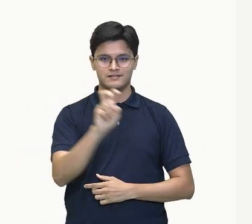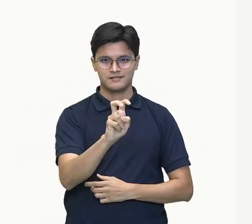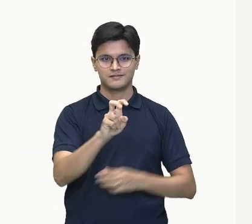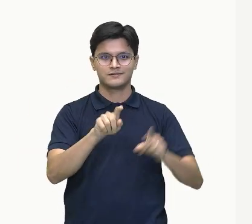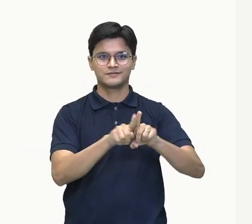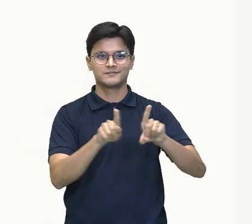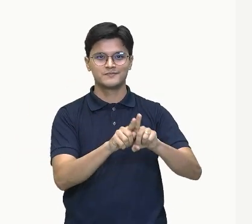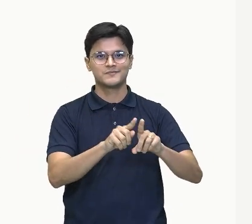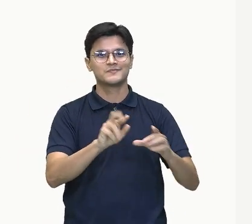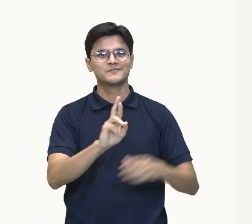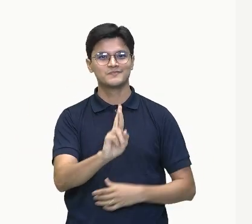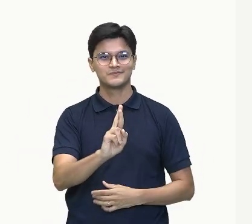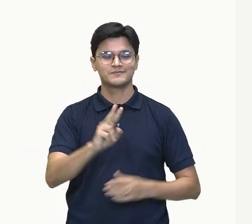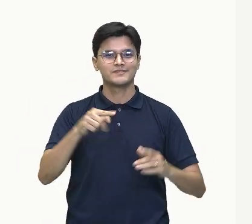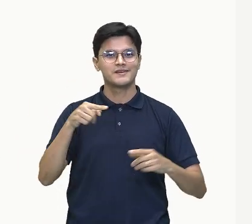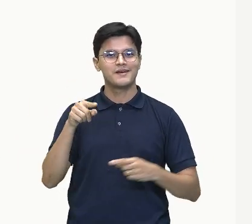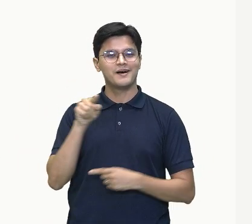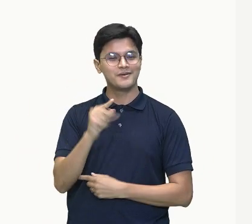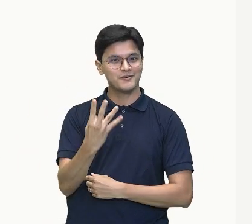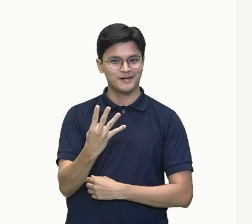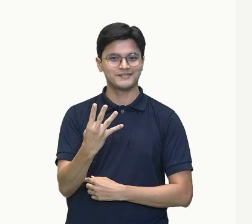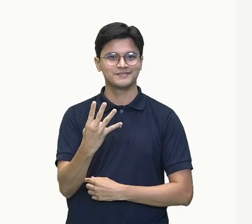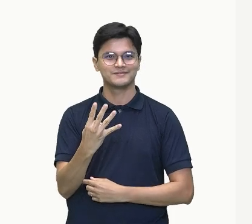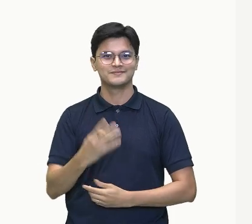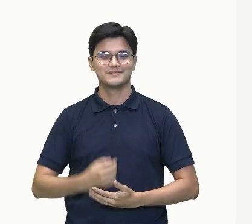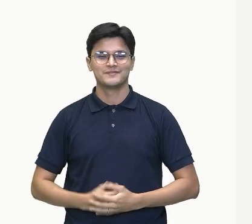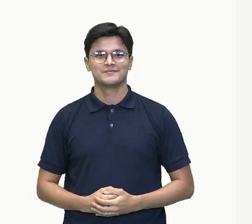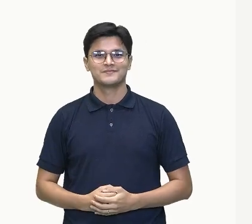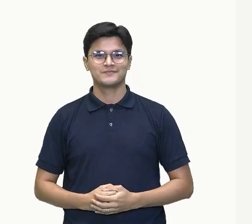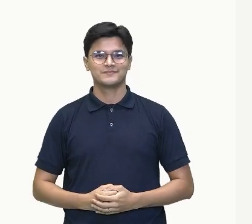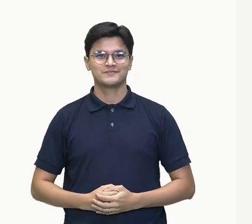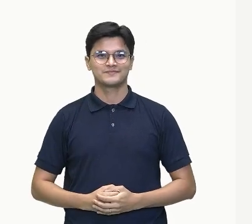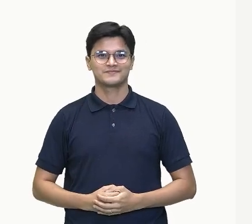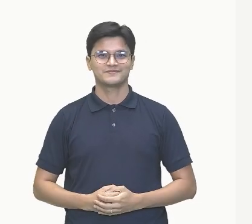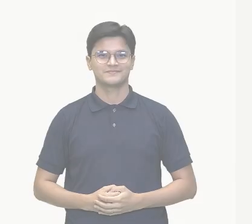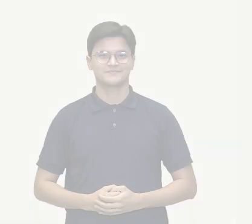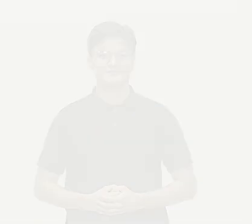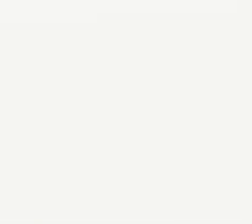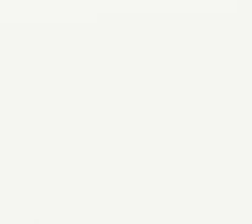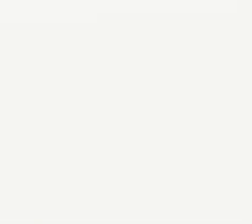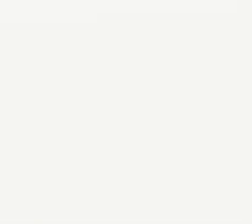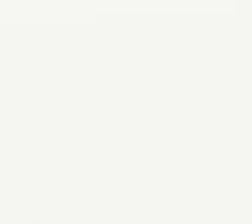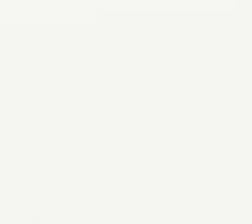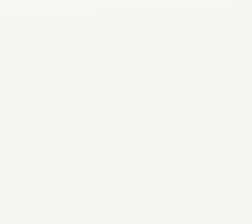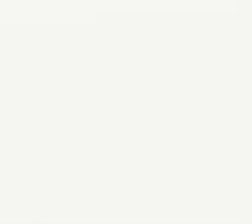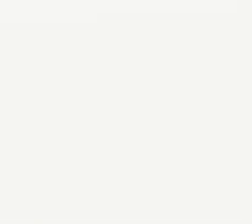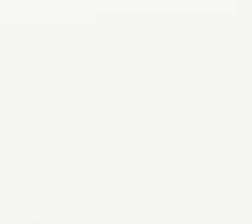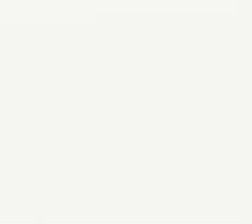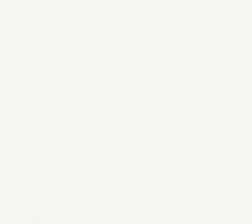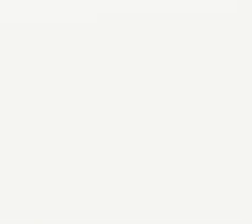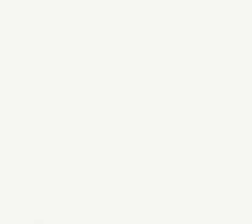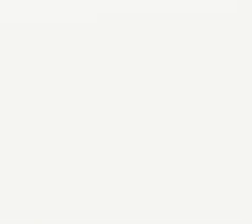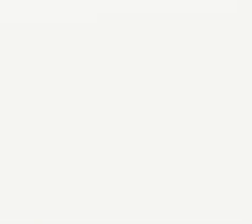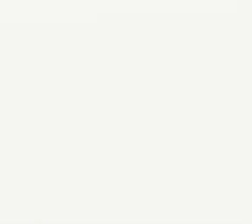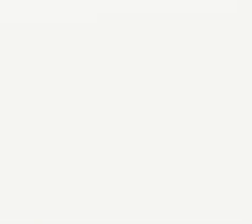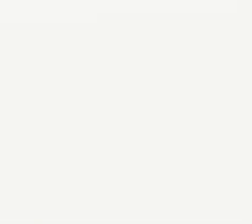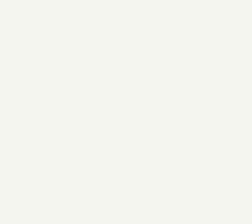a 4. É o mesmo exemplo que nós vimos ainda há pouco, né? Onde a gente escreveu